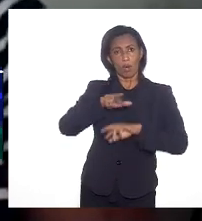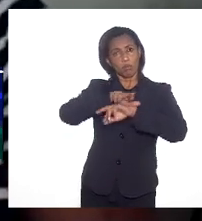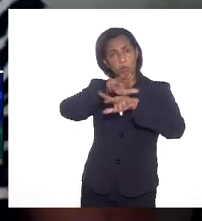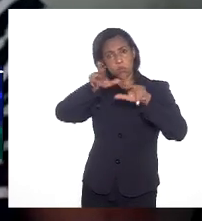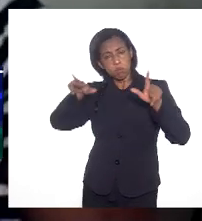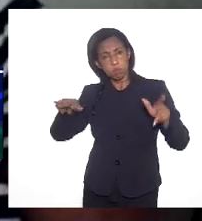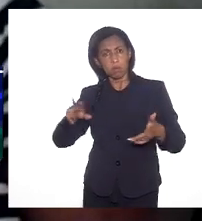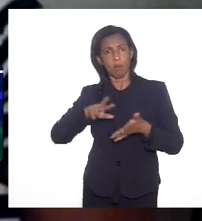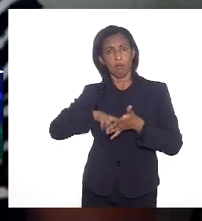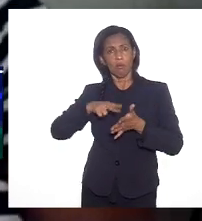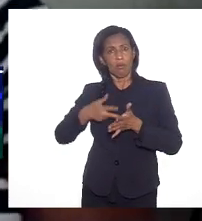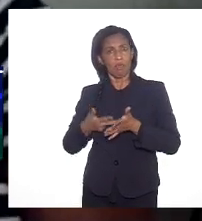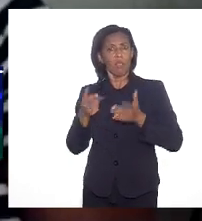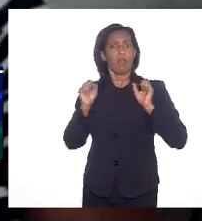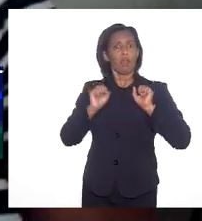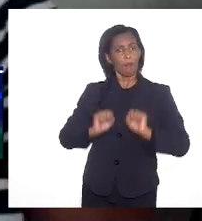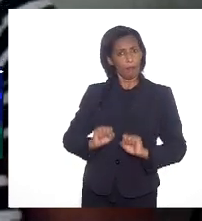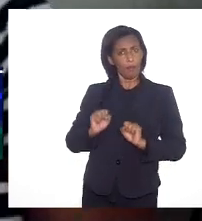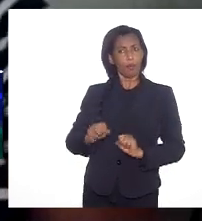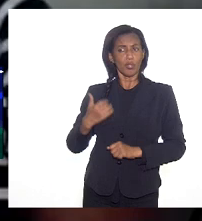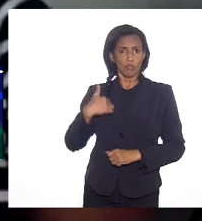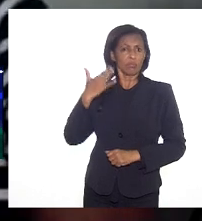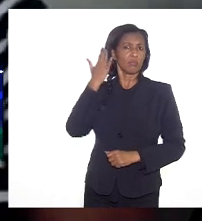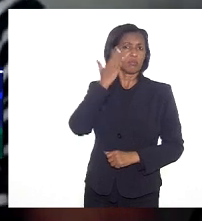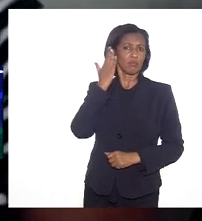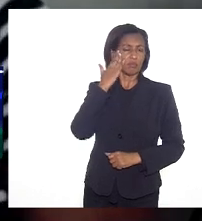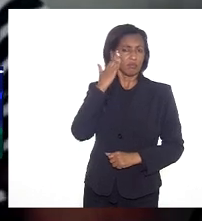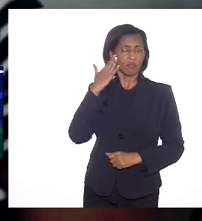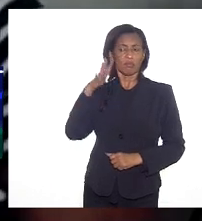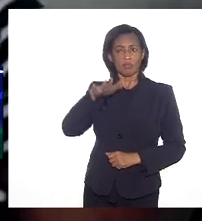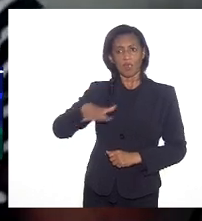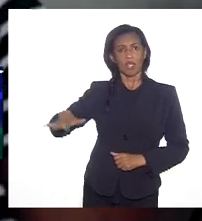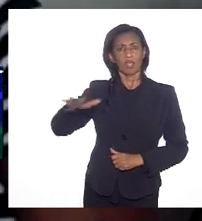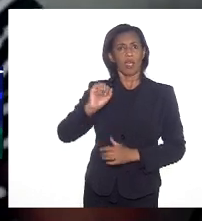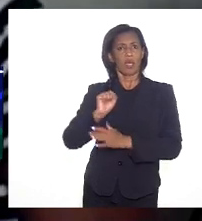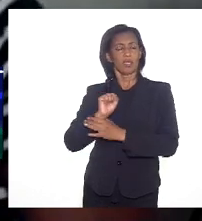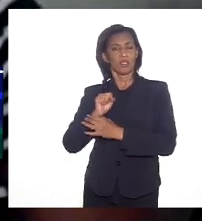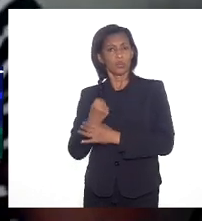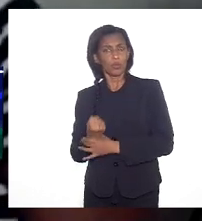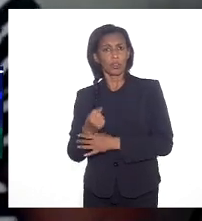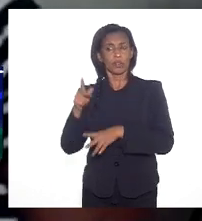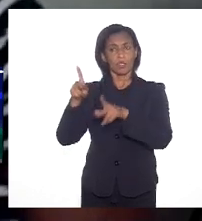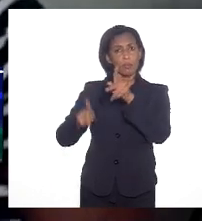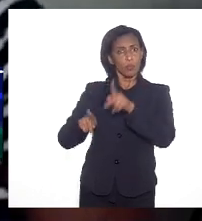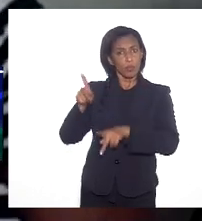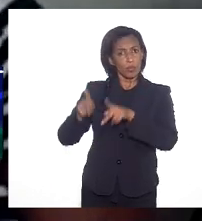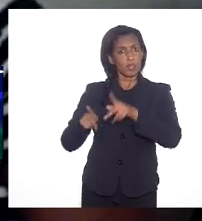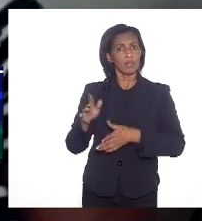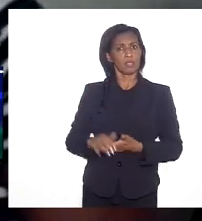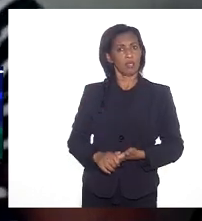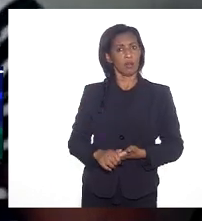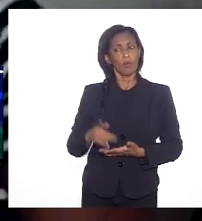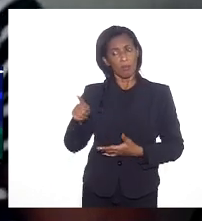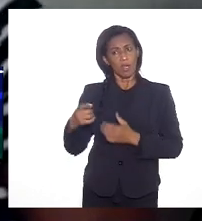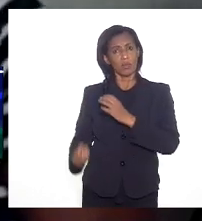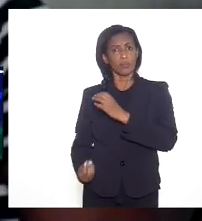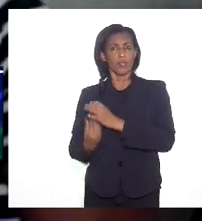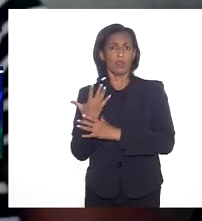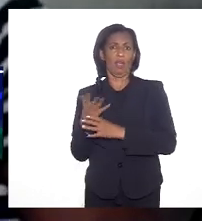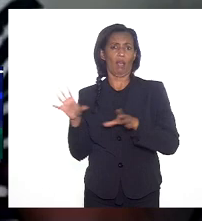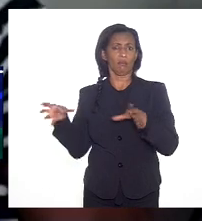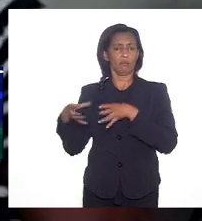outras vertentes que ela poderia auxiliar e muito na questão da área da segurança da população, porque para isso foi criada a guarda municipal.